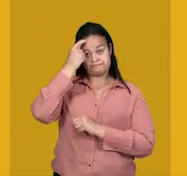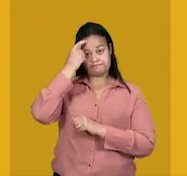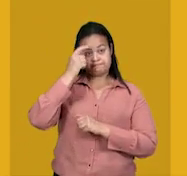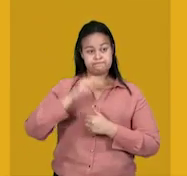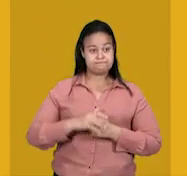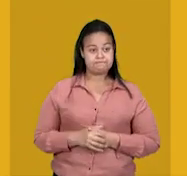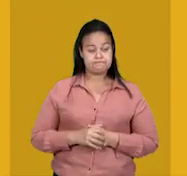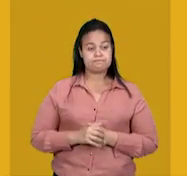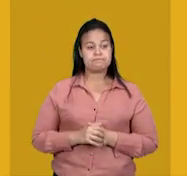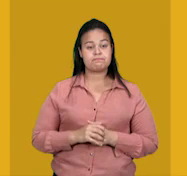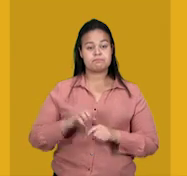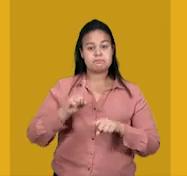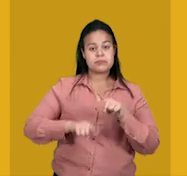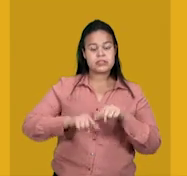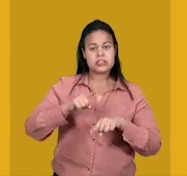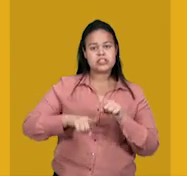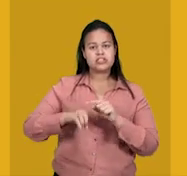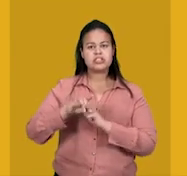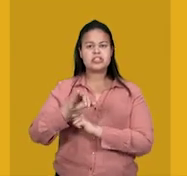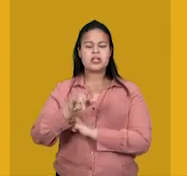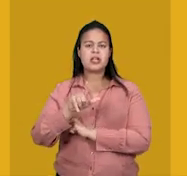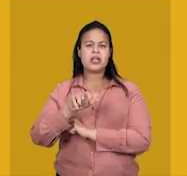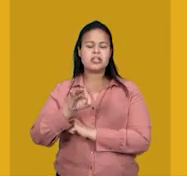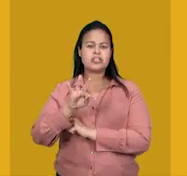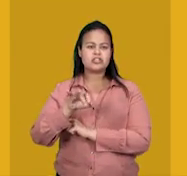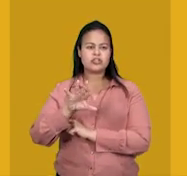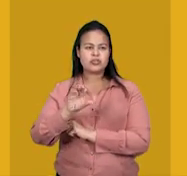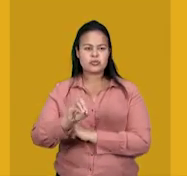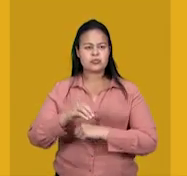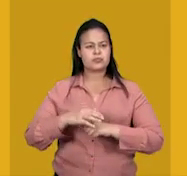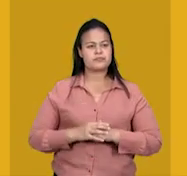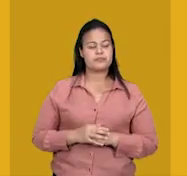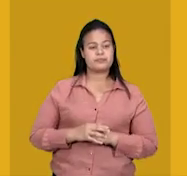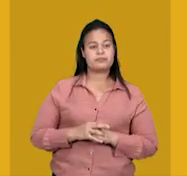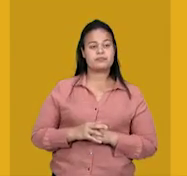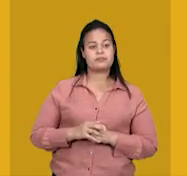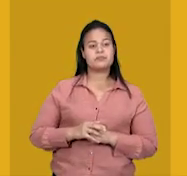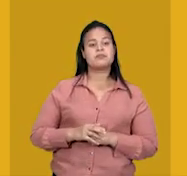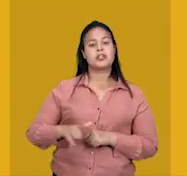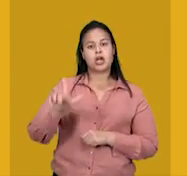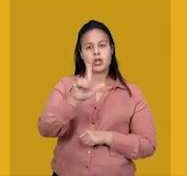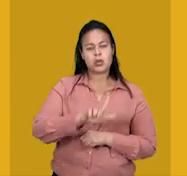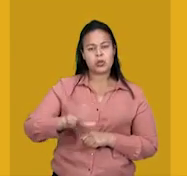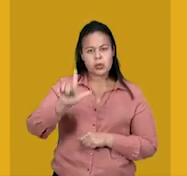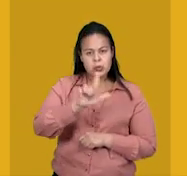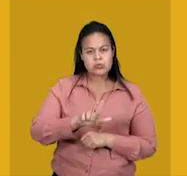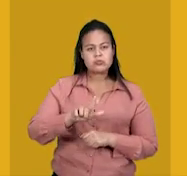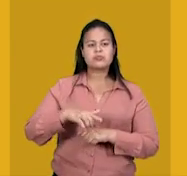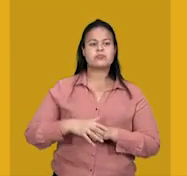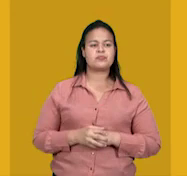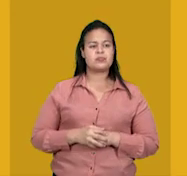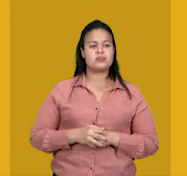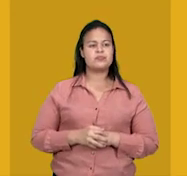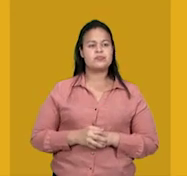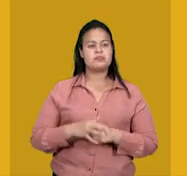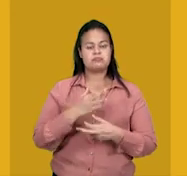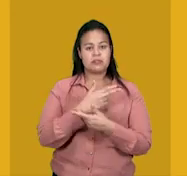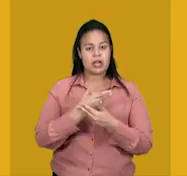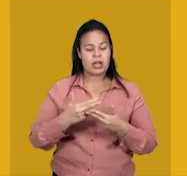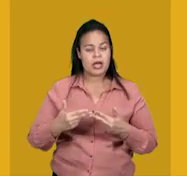materialismo dialético, racionalismo cartesiano, pluralismo